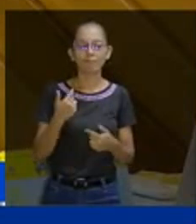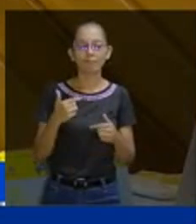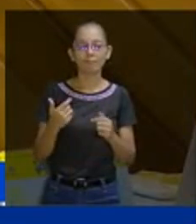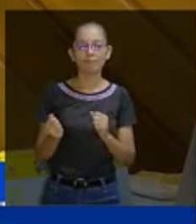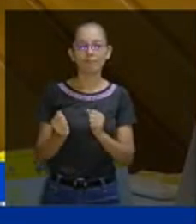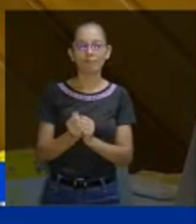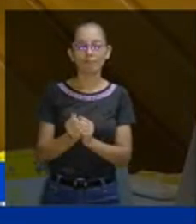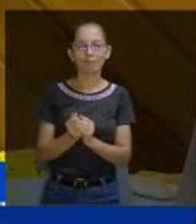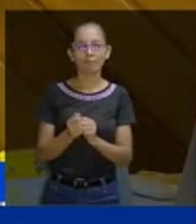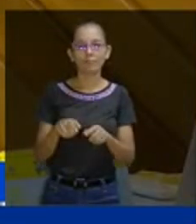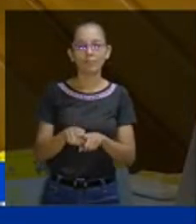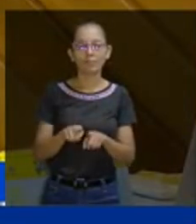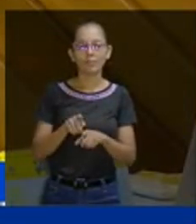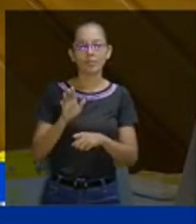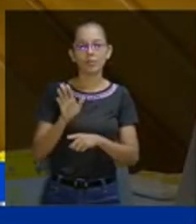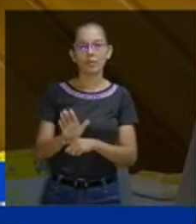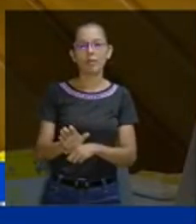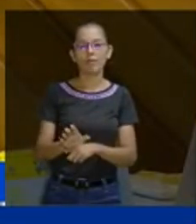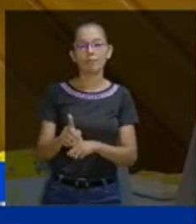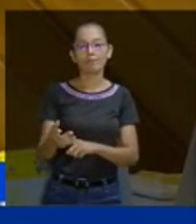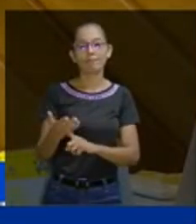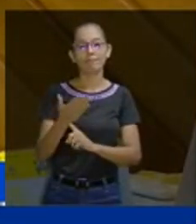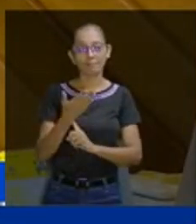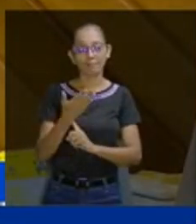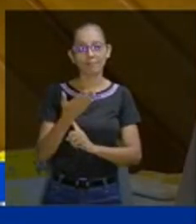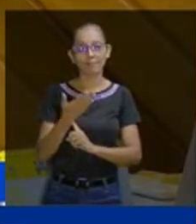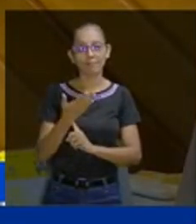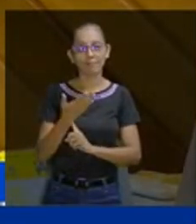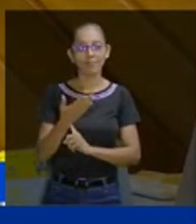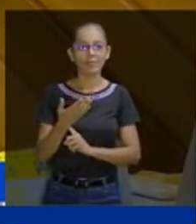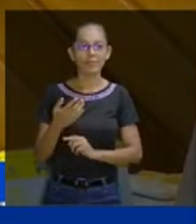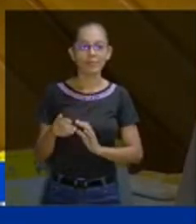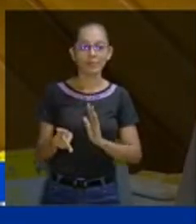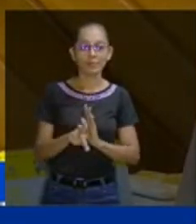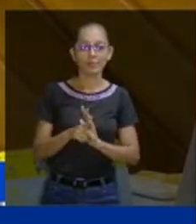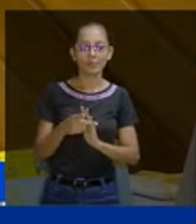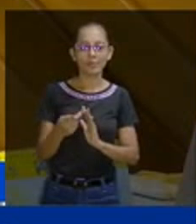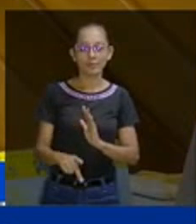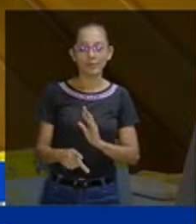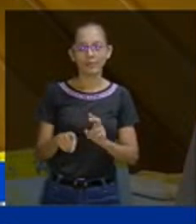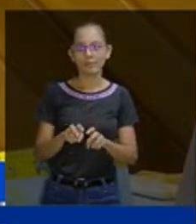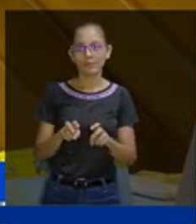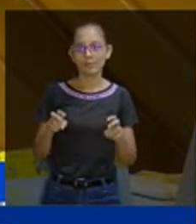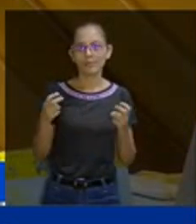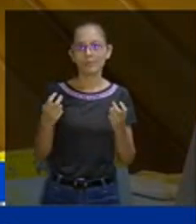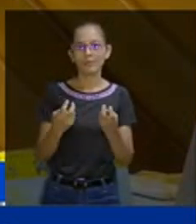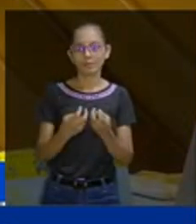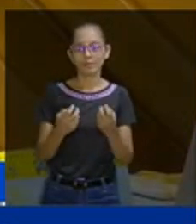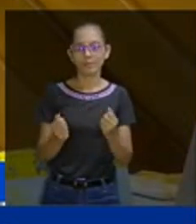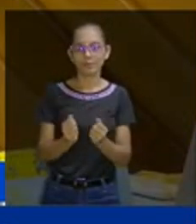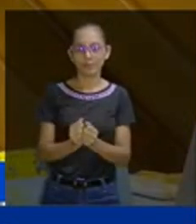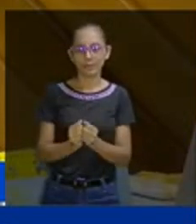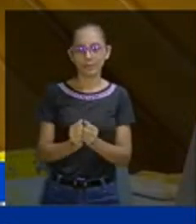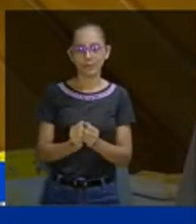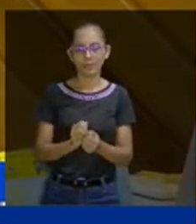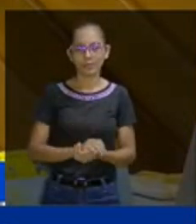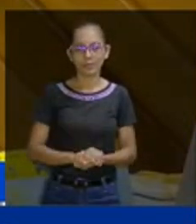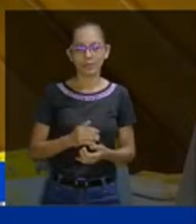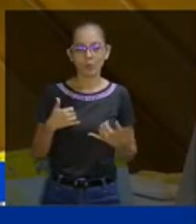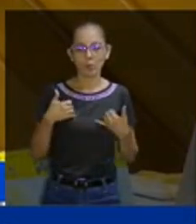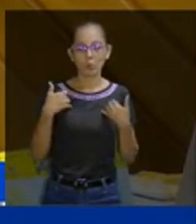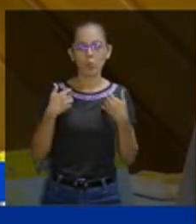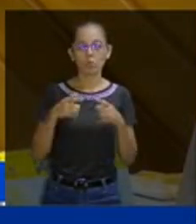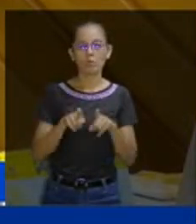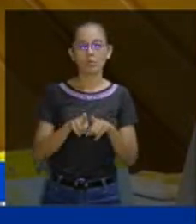poder contribuir e fazer parte desta corte. Sinto muito orgulho em representar a OAB, instituição na